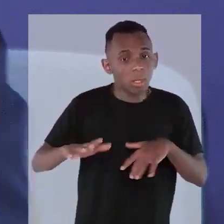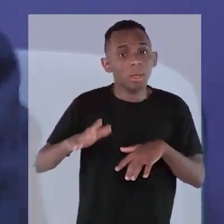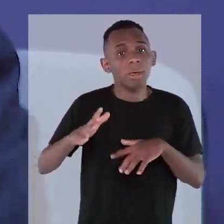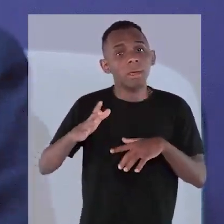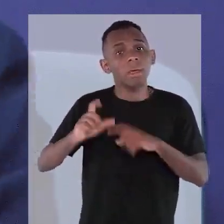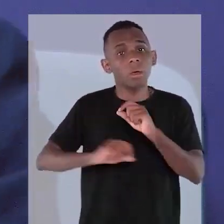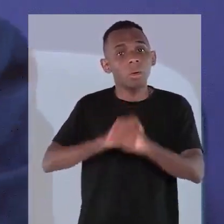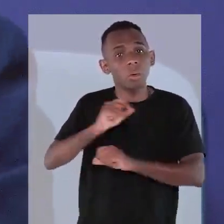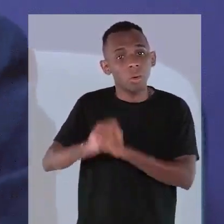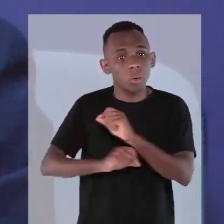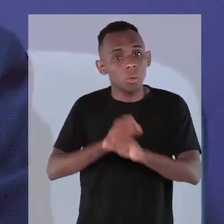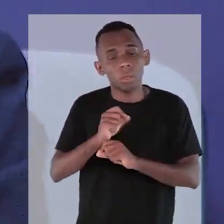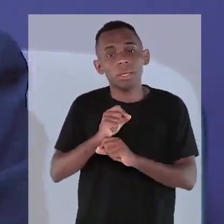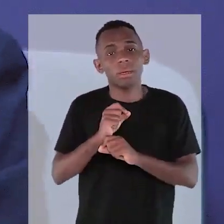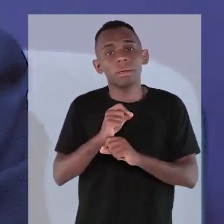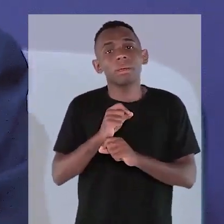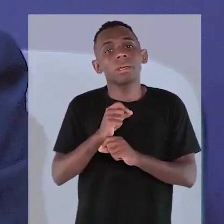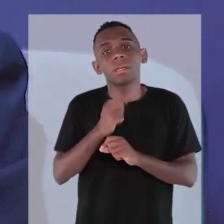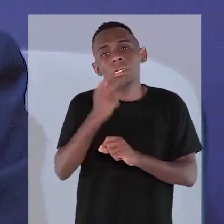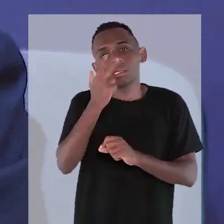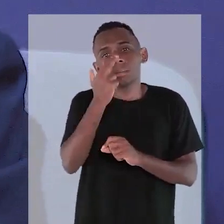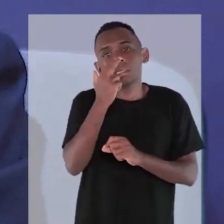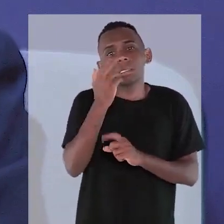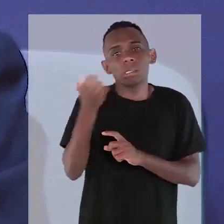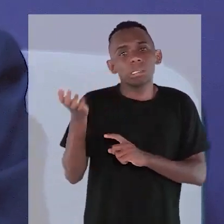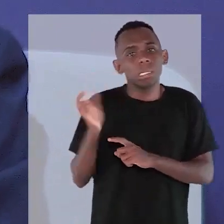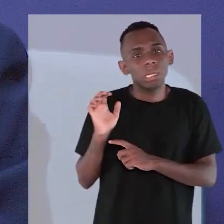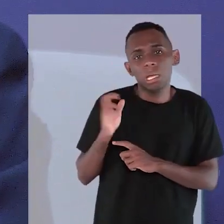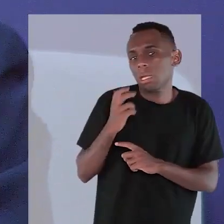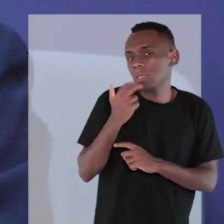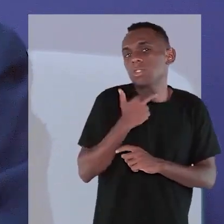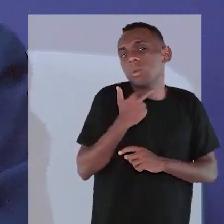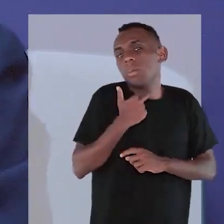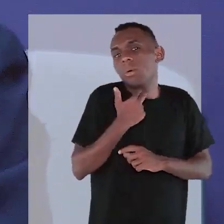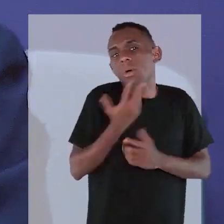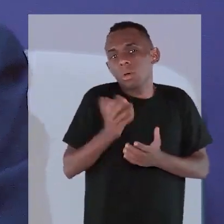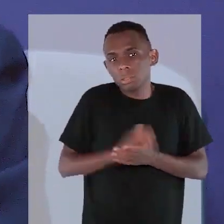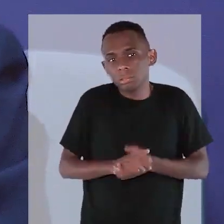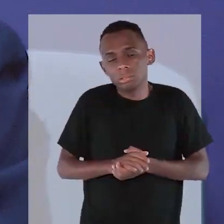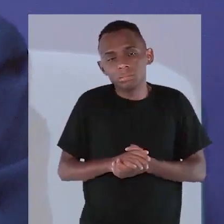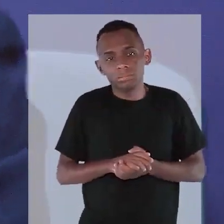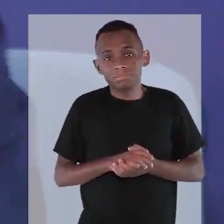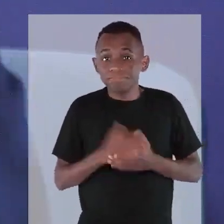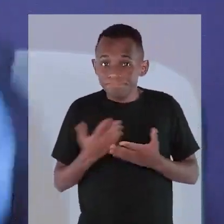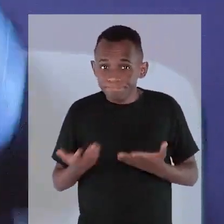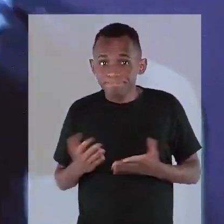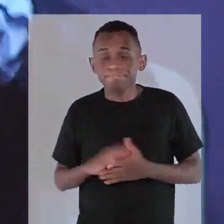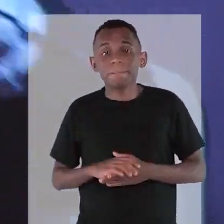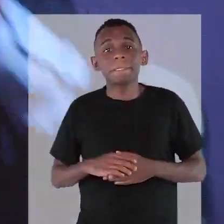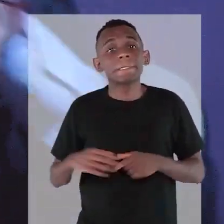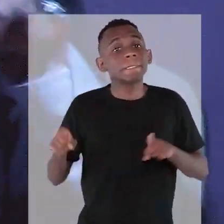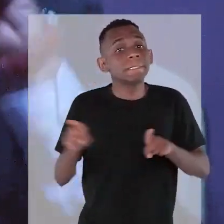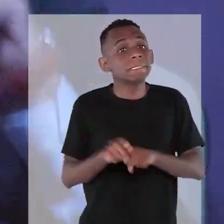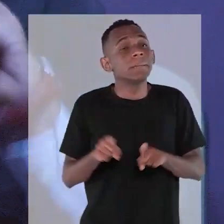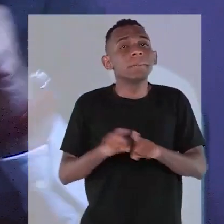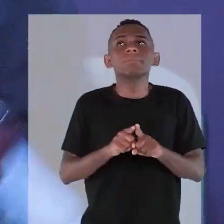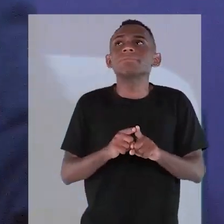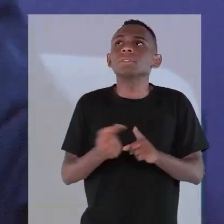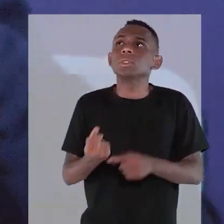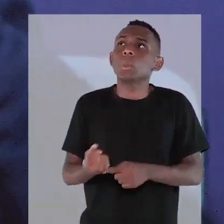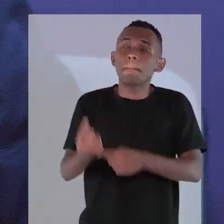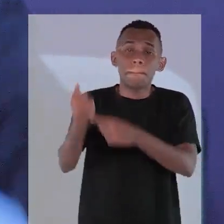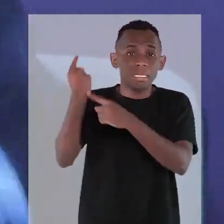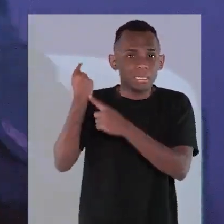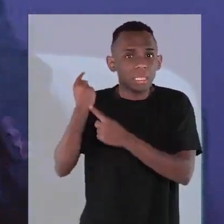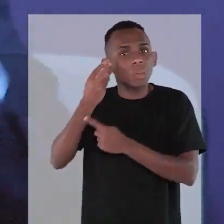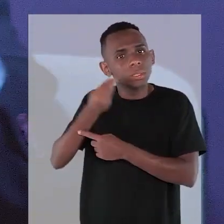são heteronormativos, né, segundo o padrão definido pelo Estado russo, né? E, no passado, eu acho que uma experiência